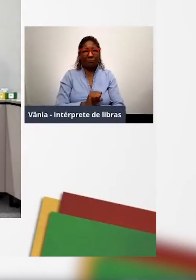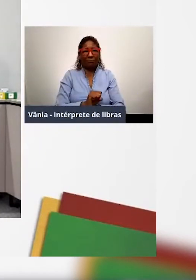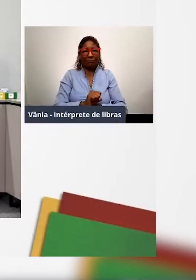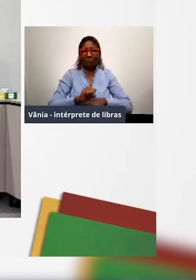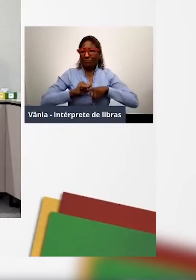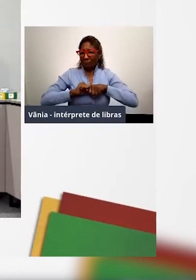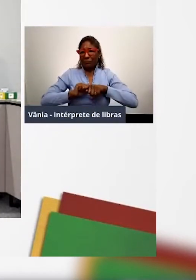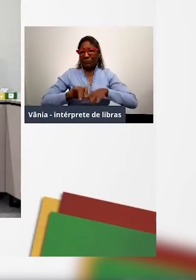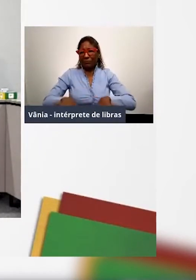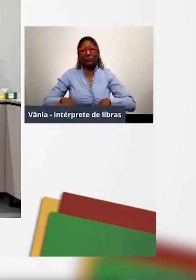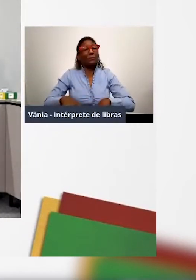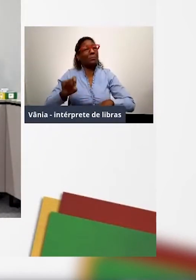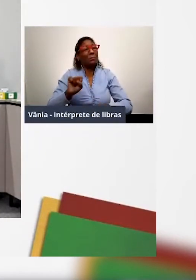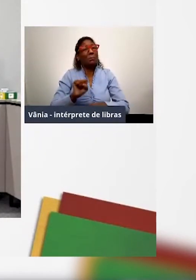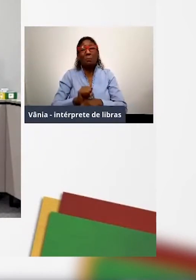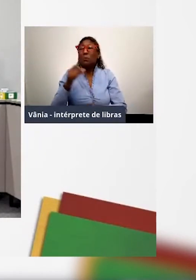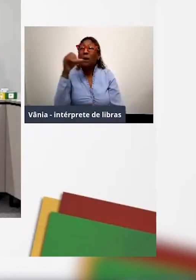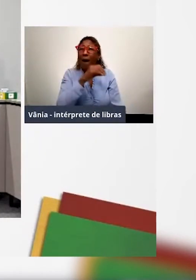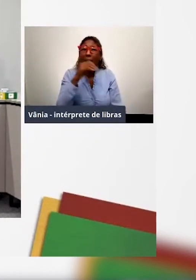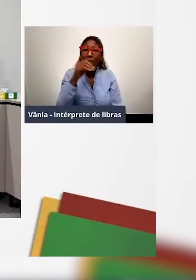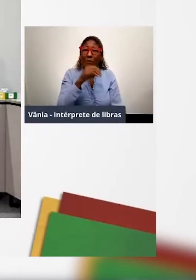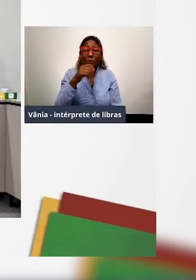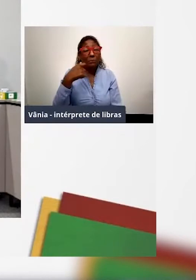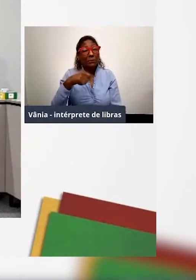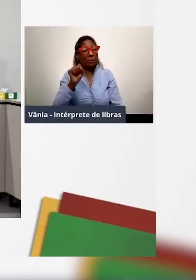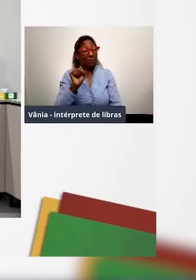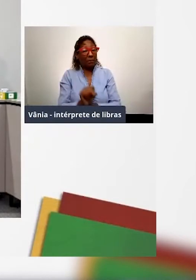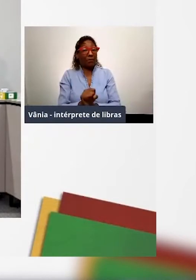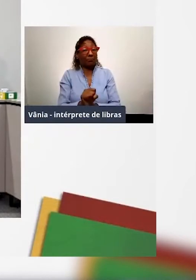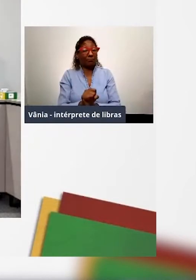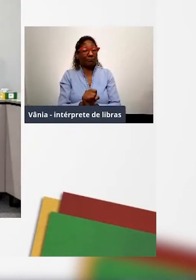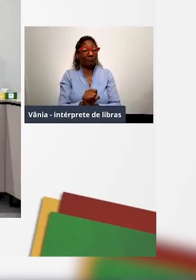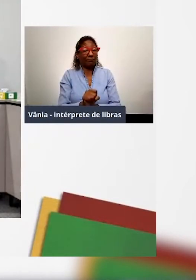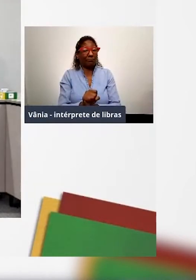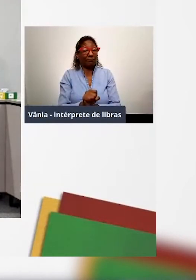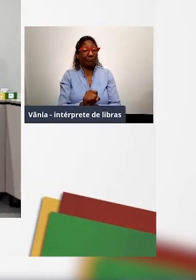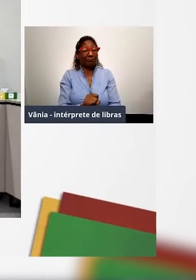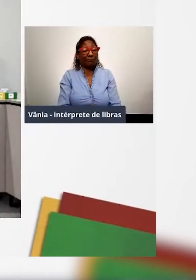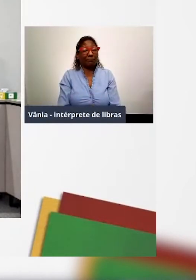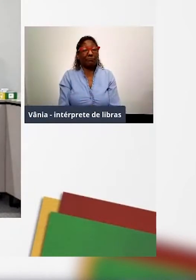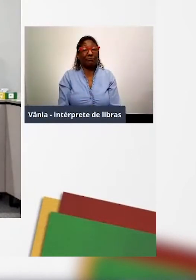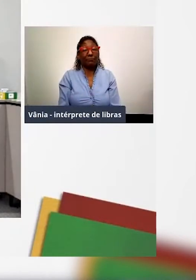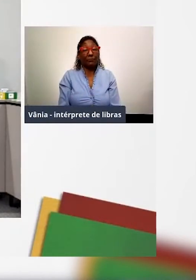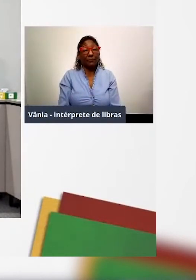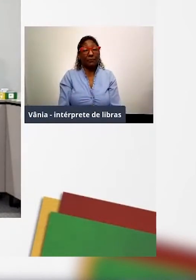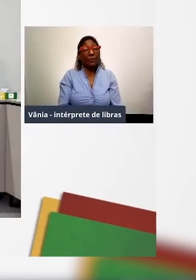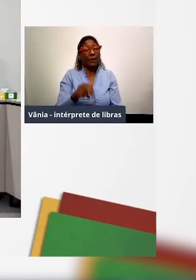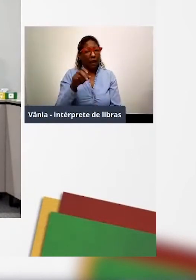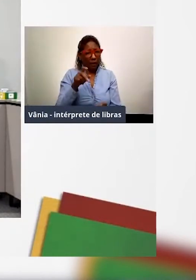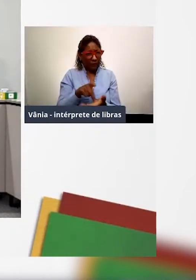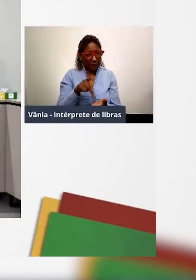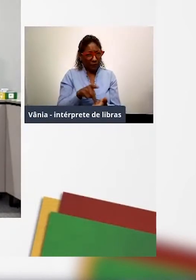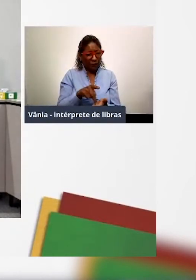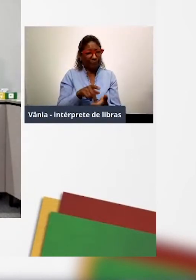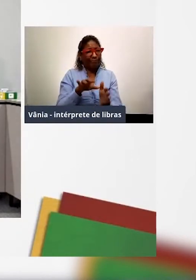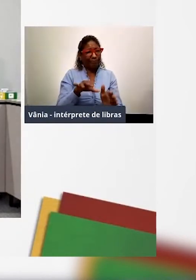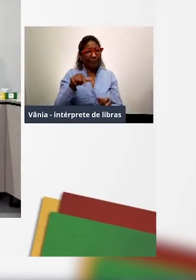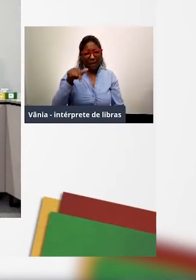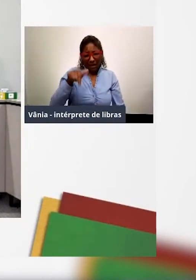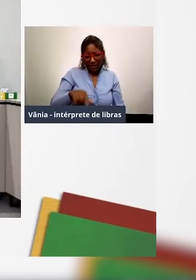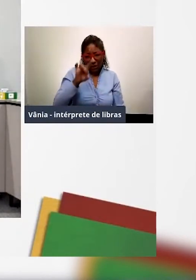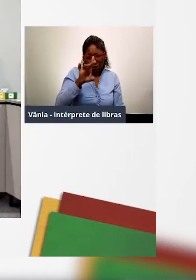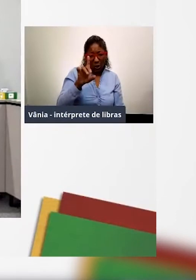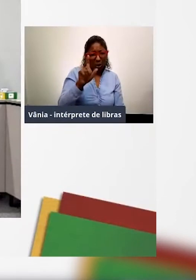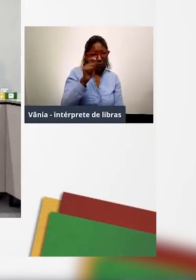contágio super acelerada que aí está. E que, diga-se a verdade, não é apenas no Rio Grande do Sul,